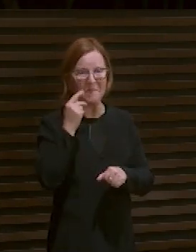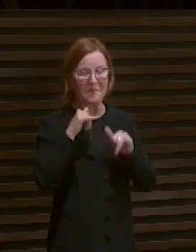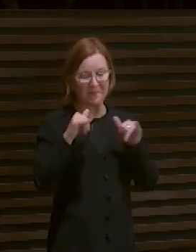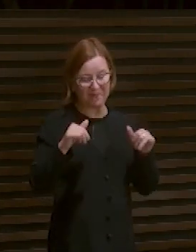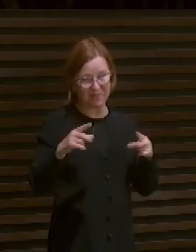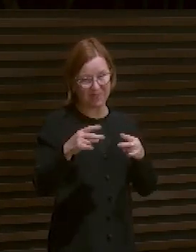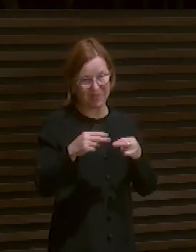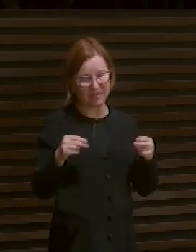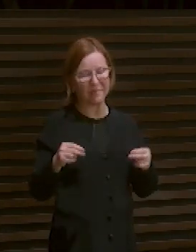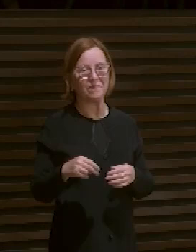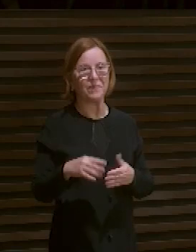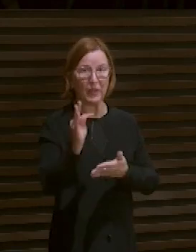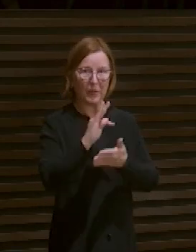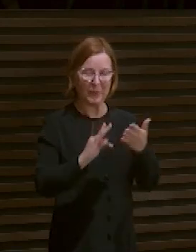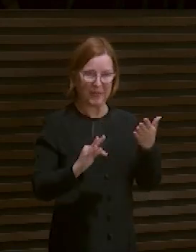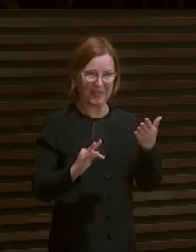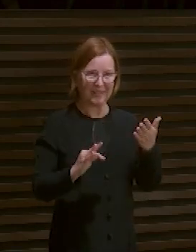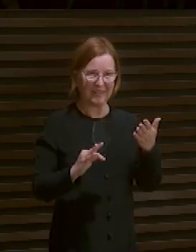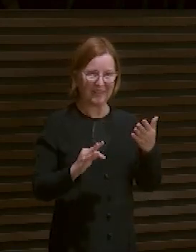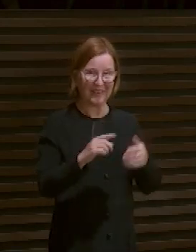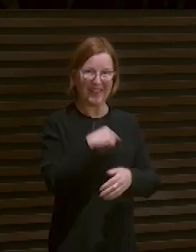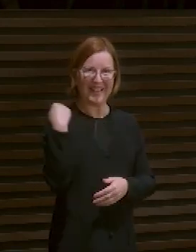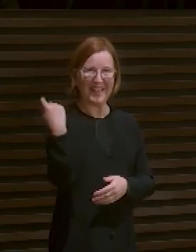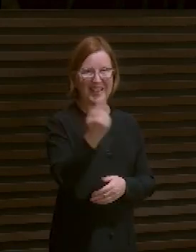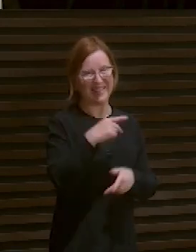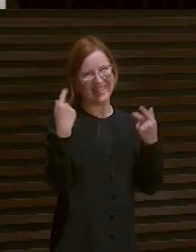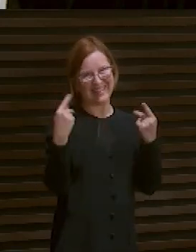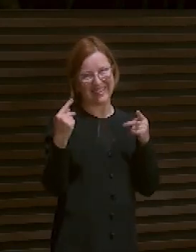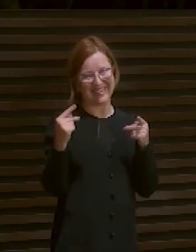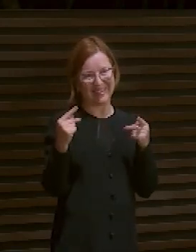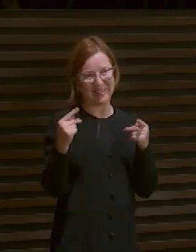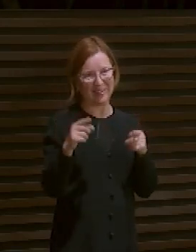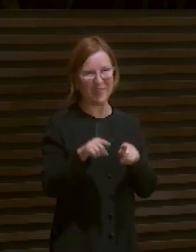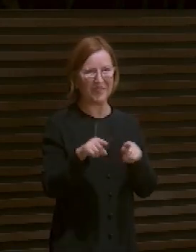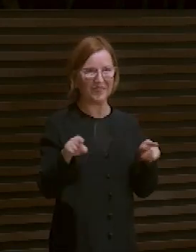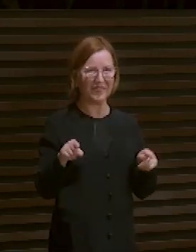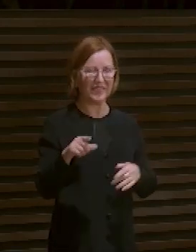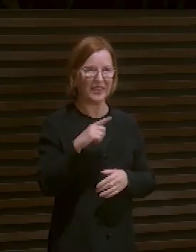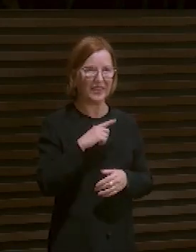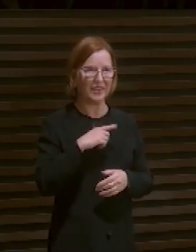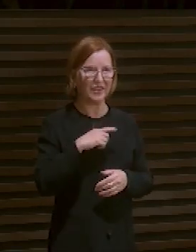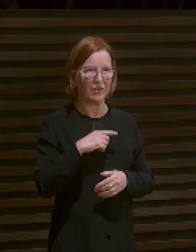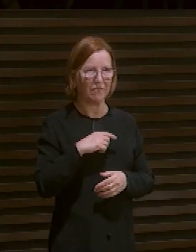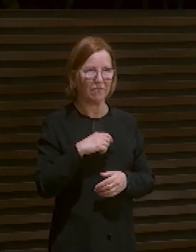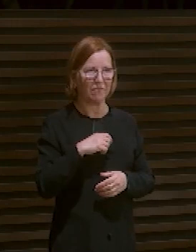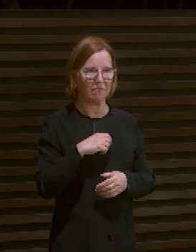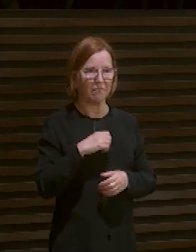O texto em si é a nossa pregação. Mas existe um grande